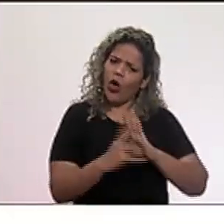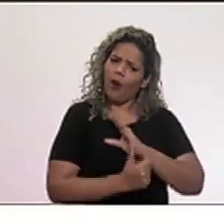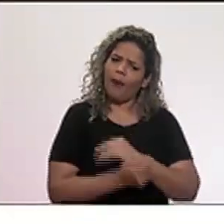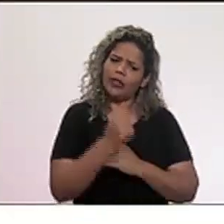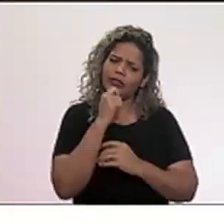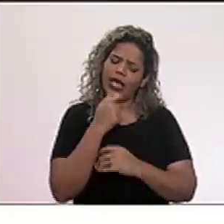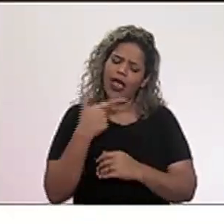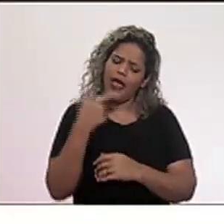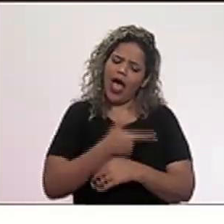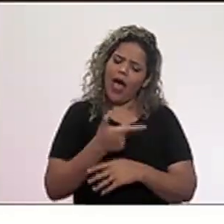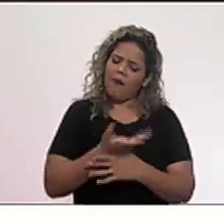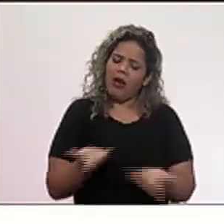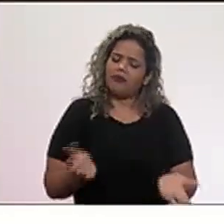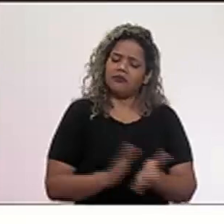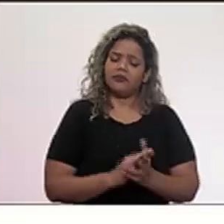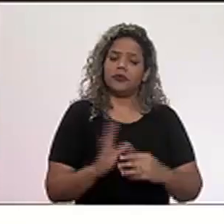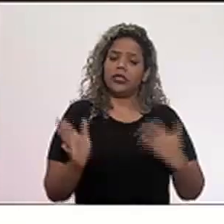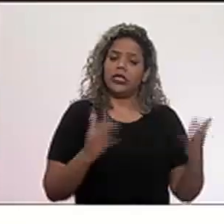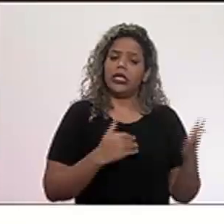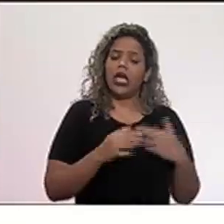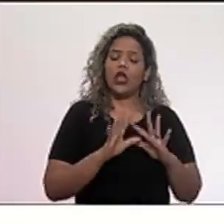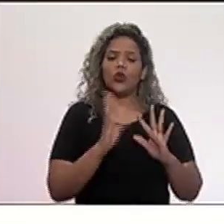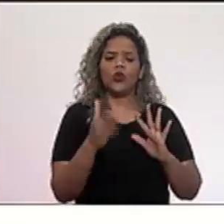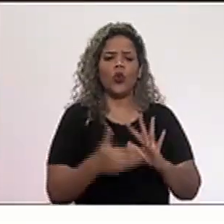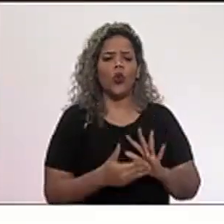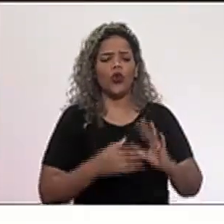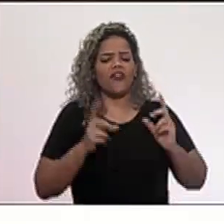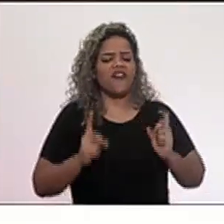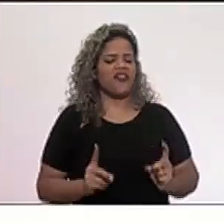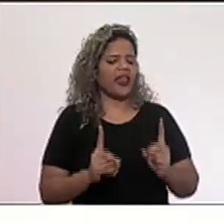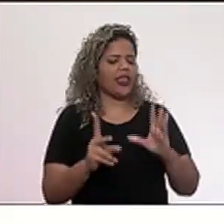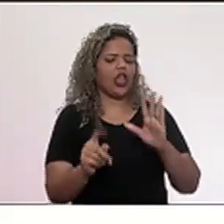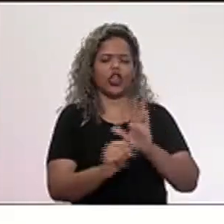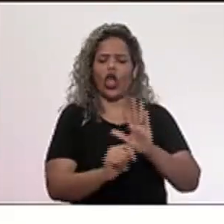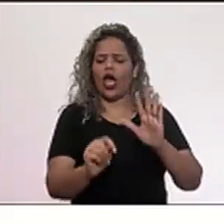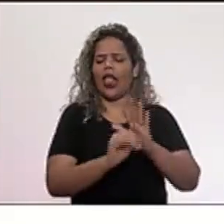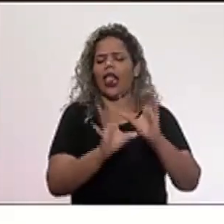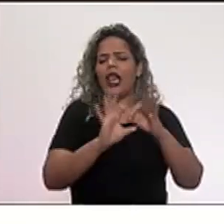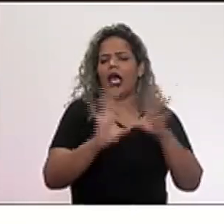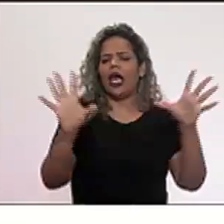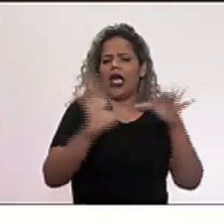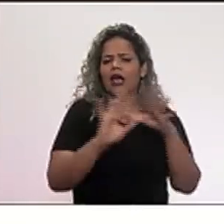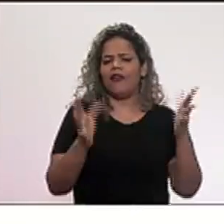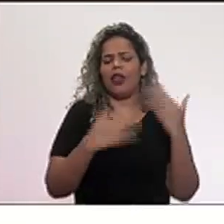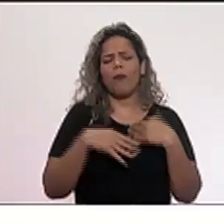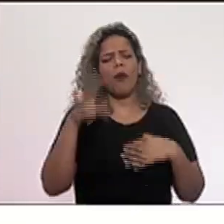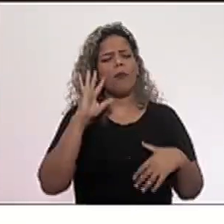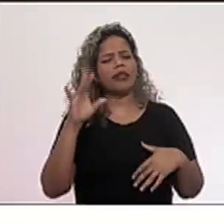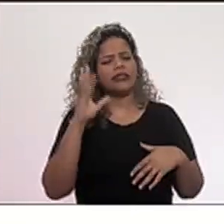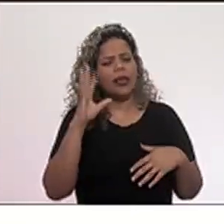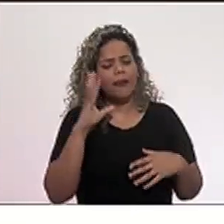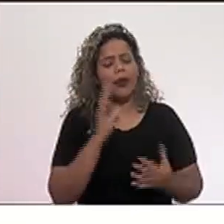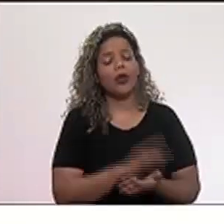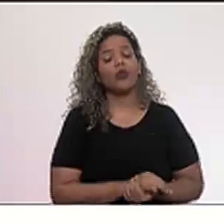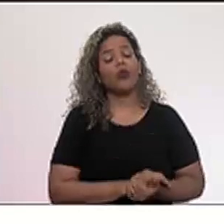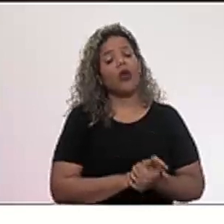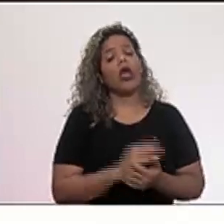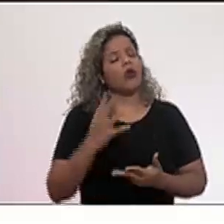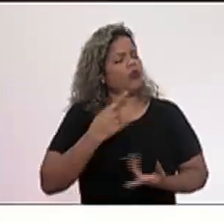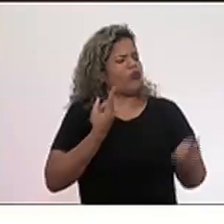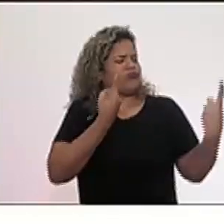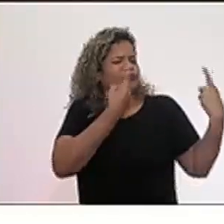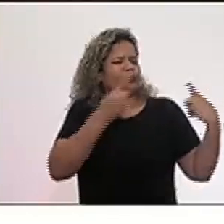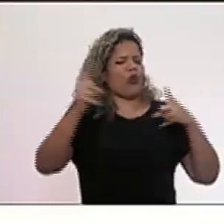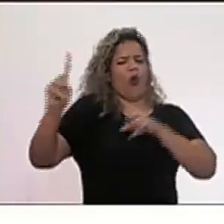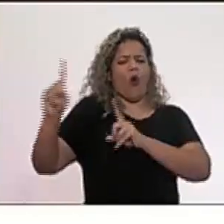da arma de fogo e, sobretudo, o estímulo ao tráfico de drogas, quando na realidade o meu pensamento vai